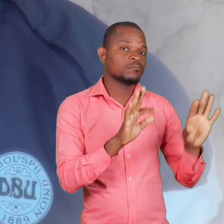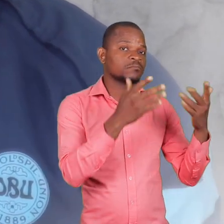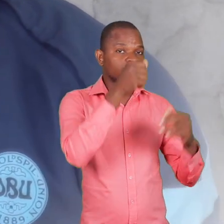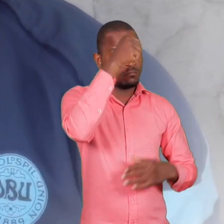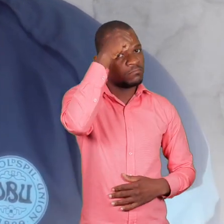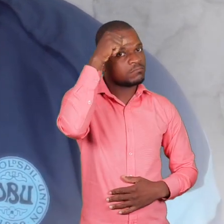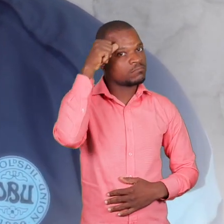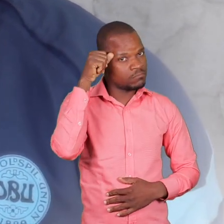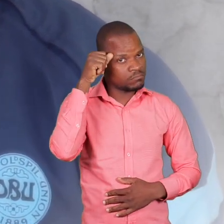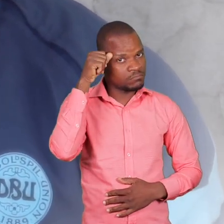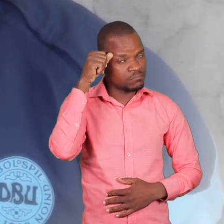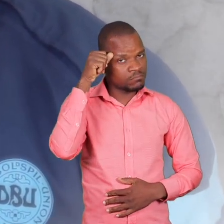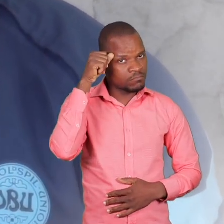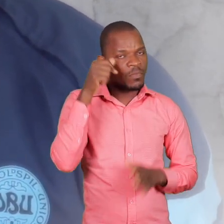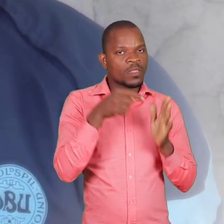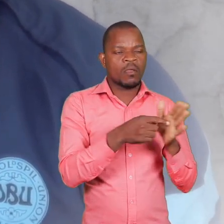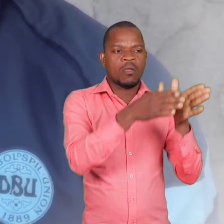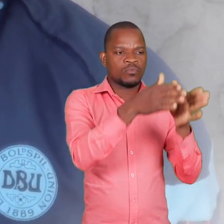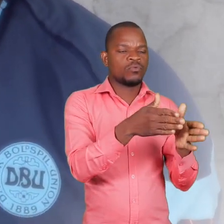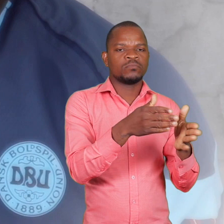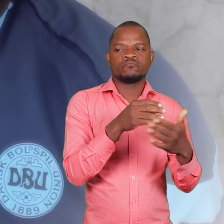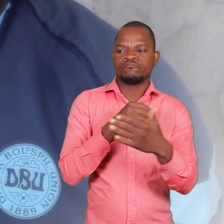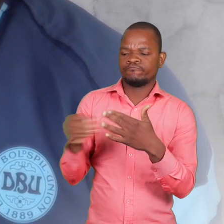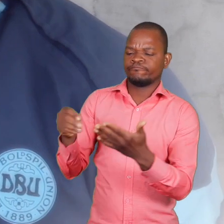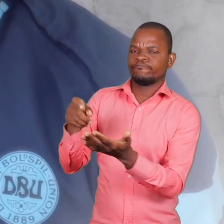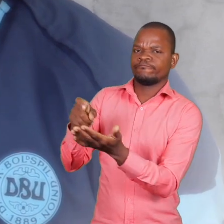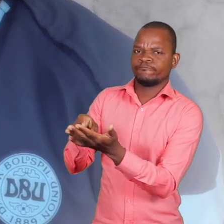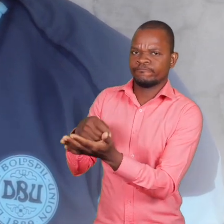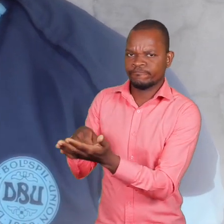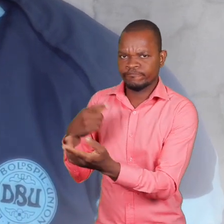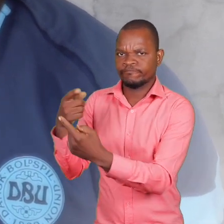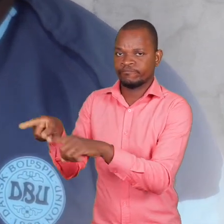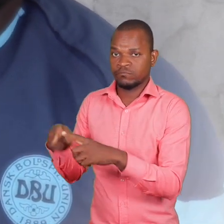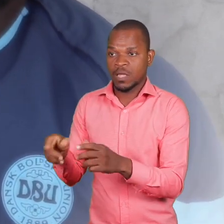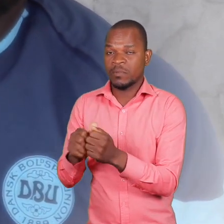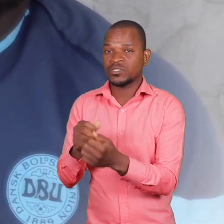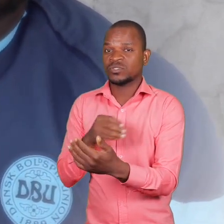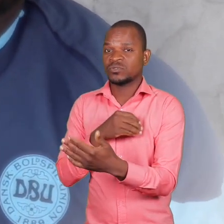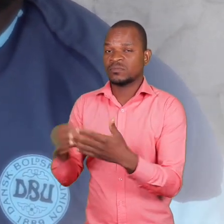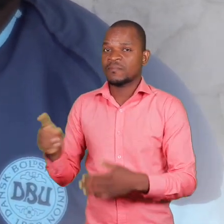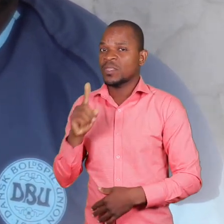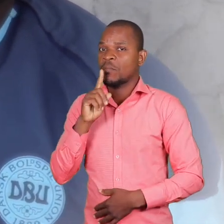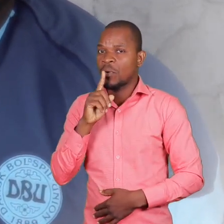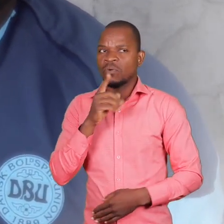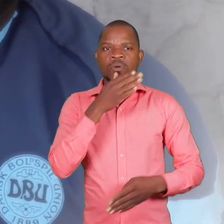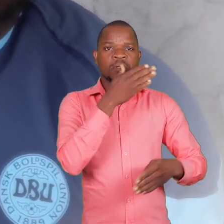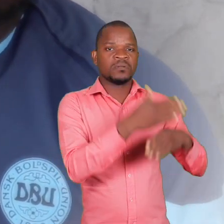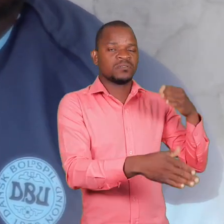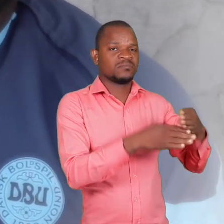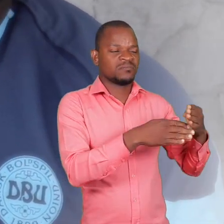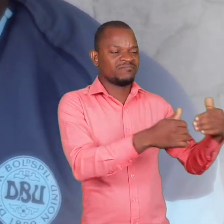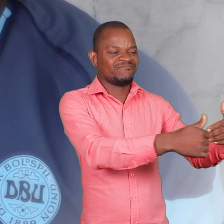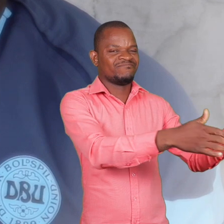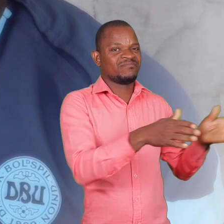pessoa tem condição de comprar arroz e outras coisas, mas comprar cimento para fazer blocos, fazer uma latrina é outra